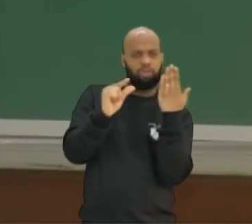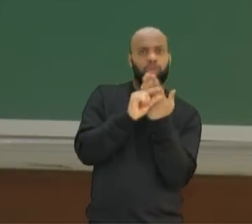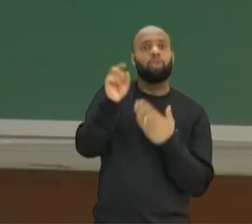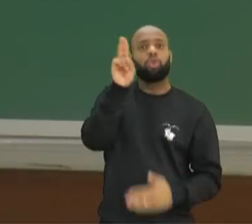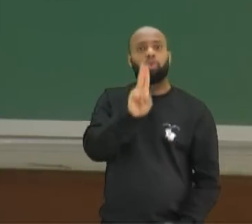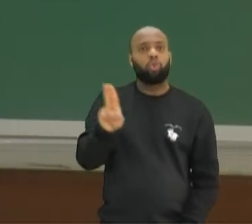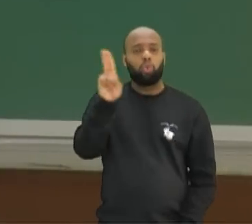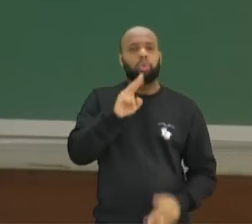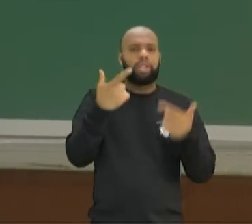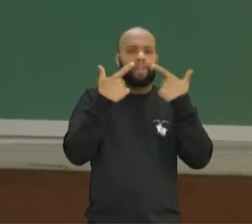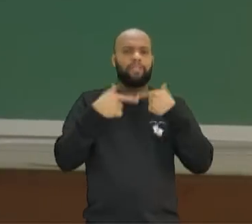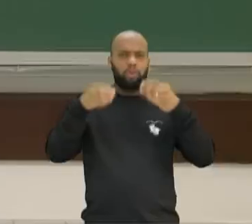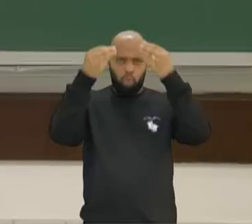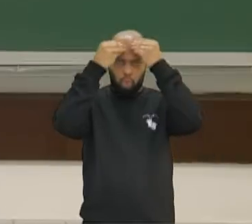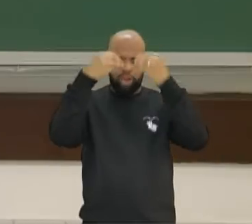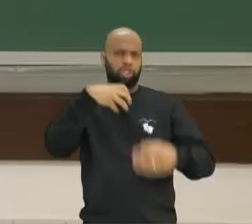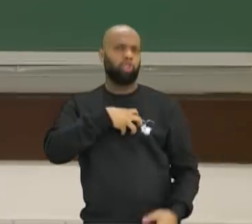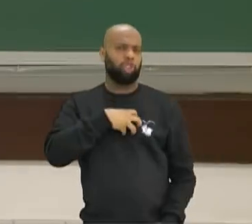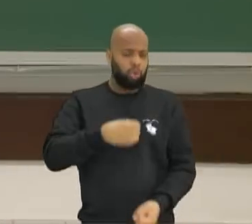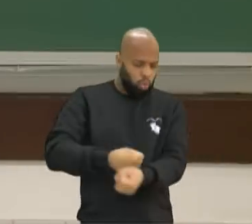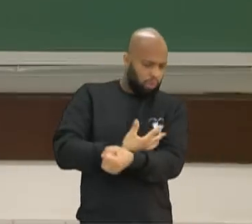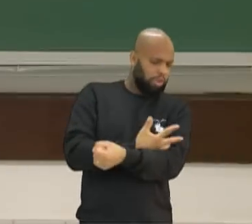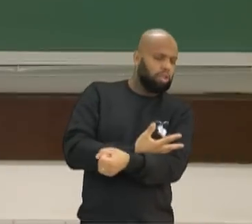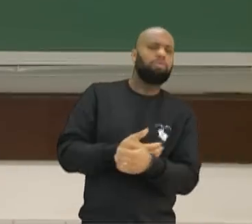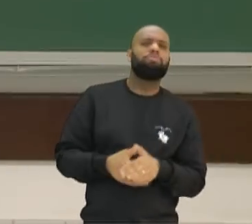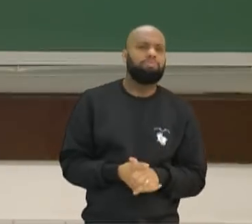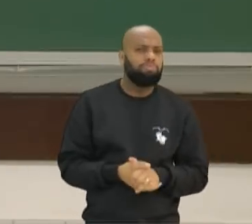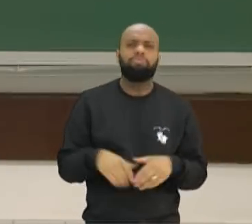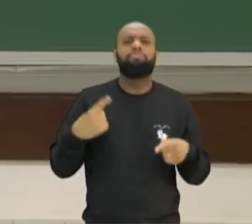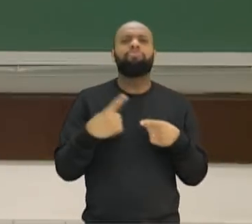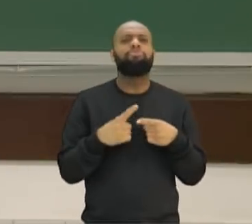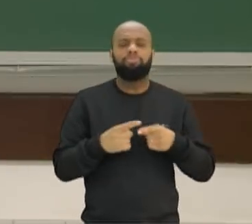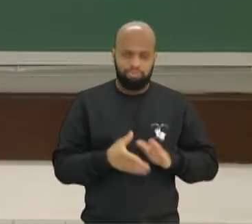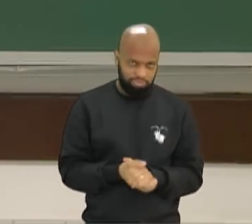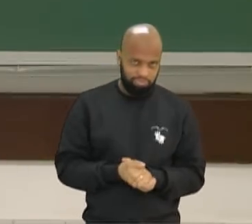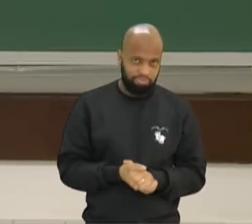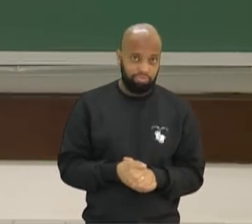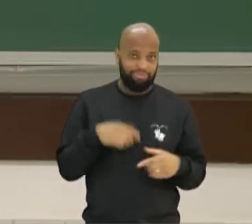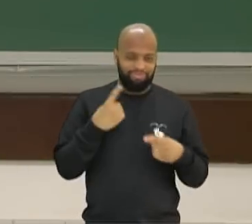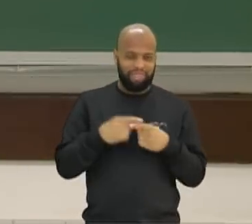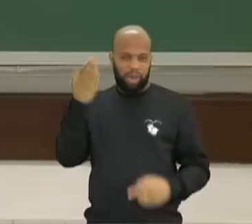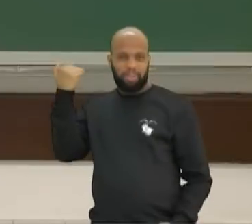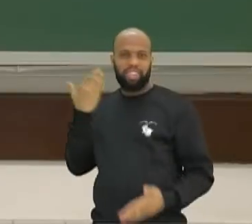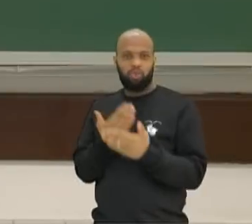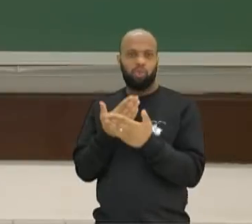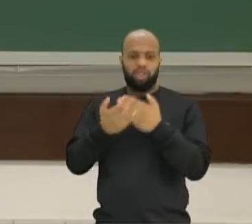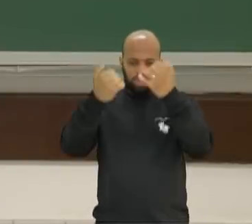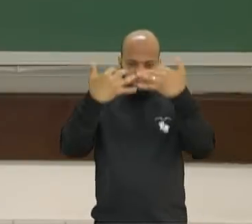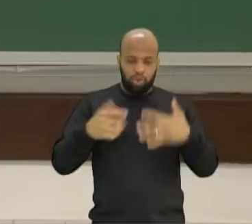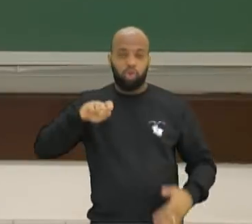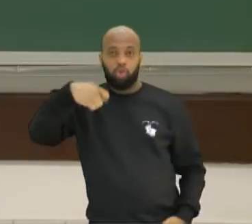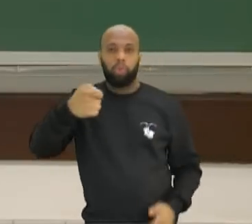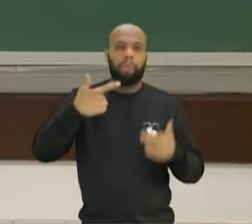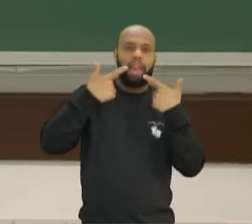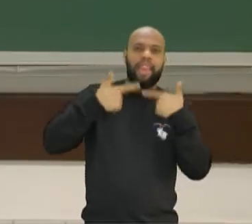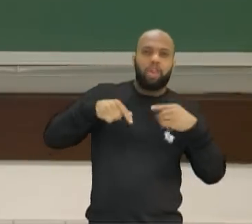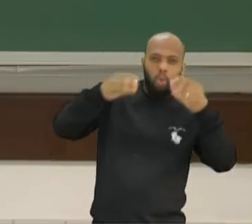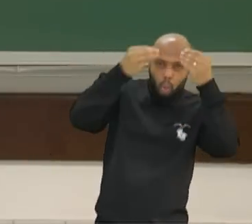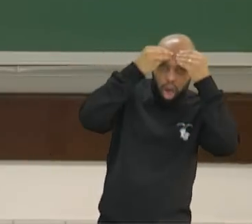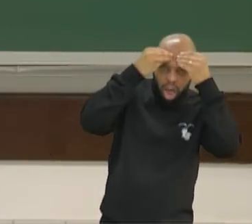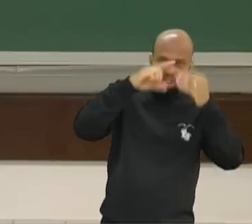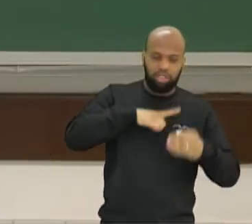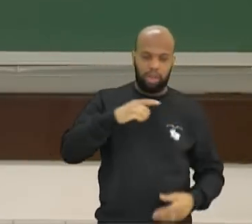linguagem emotiva? Por quê? Então, assim, lembra que na aula passada a gente rapidamente falou sobre as linguagens?